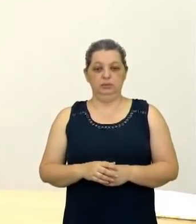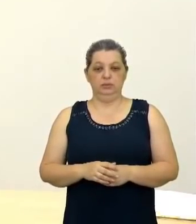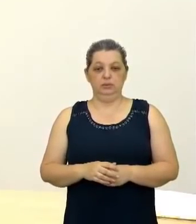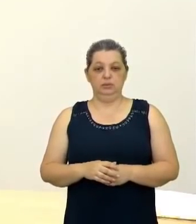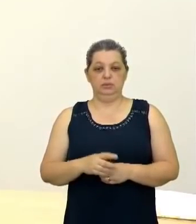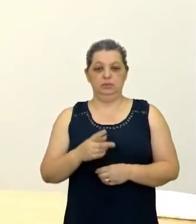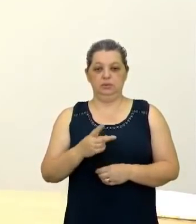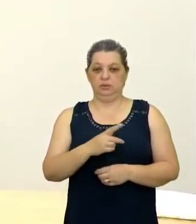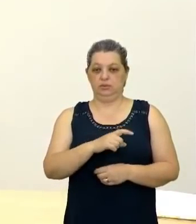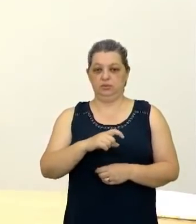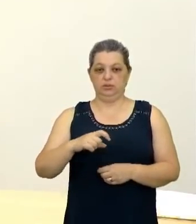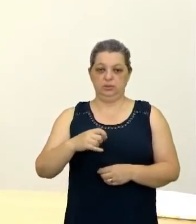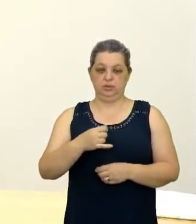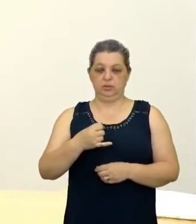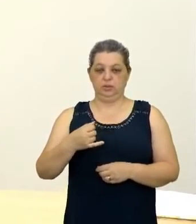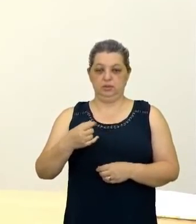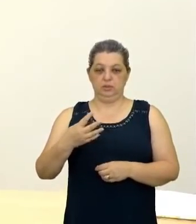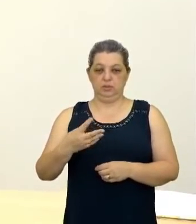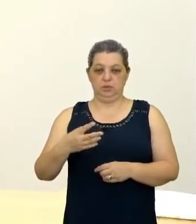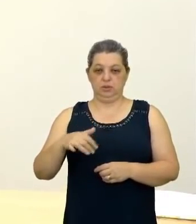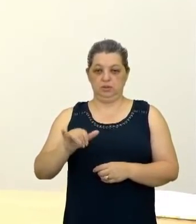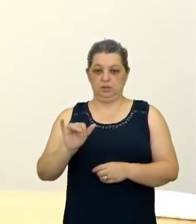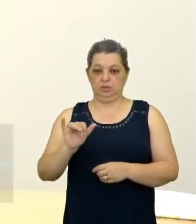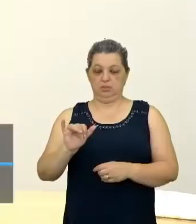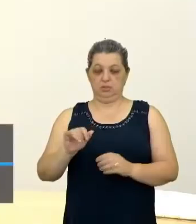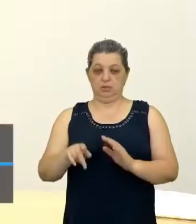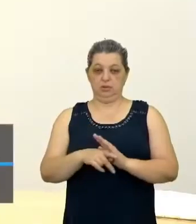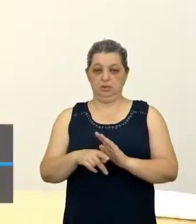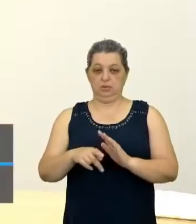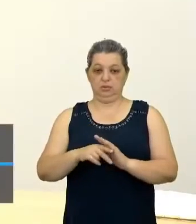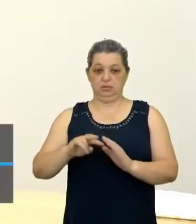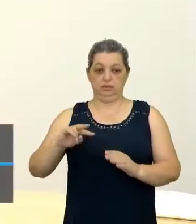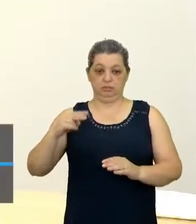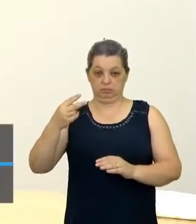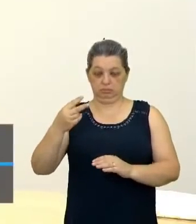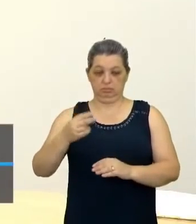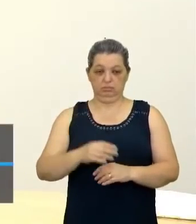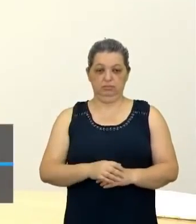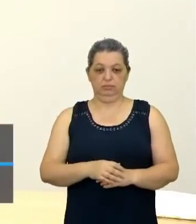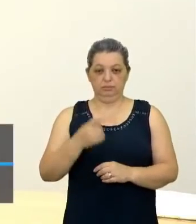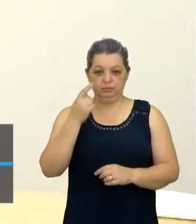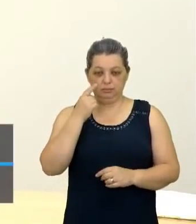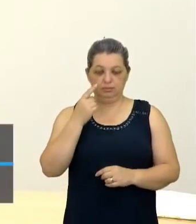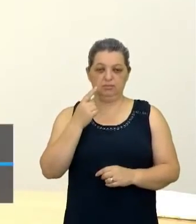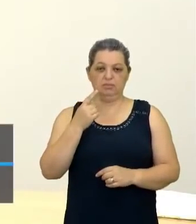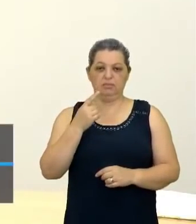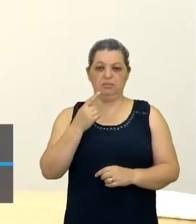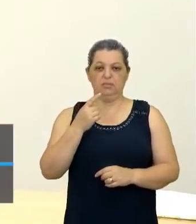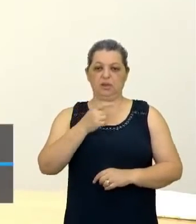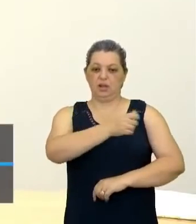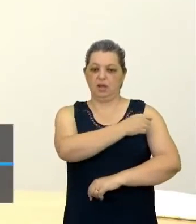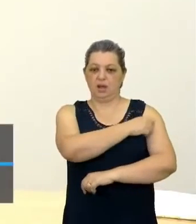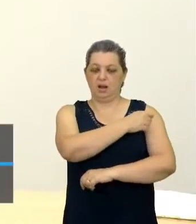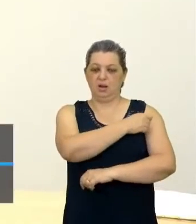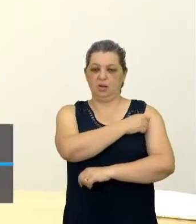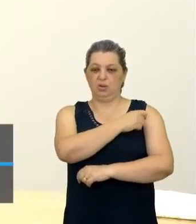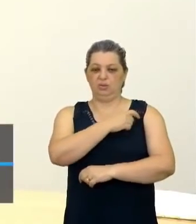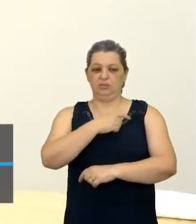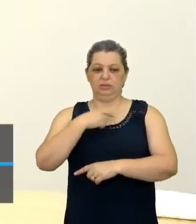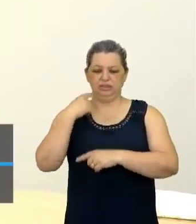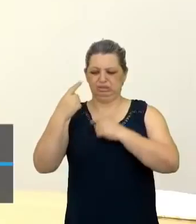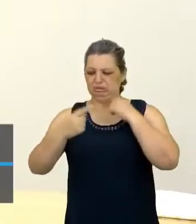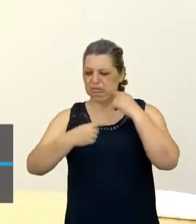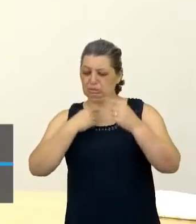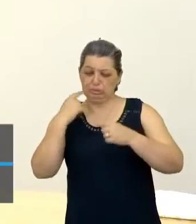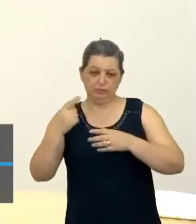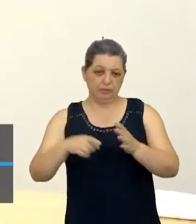menos 4y elevado ao quadrado. Tá? A professora Mônica tá falando assim, ó, os meus alunos estão com 1000 perguntas do outro